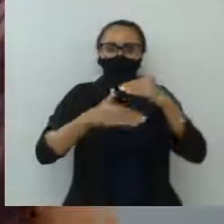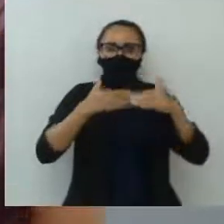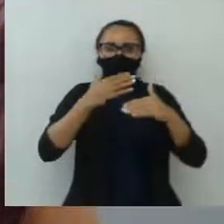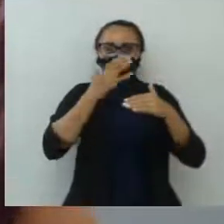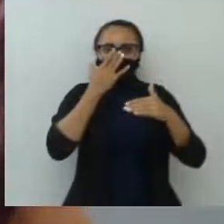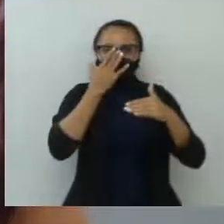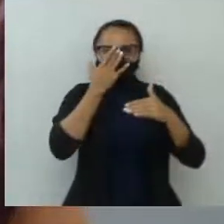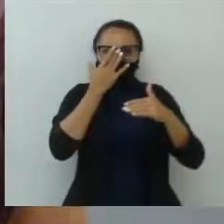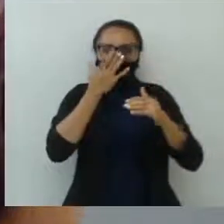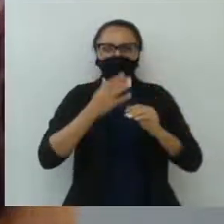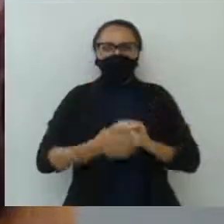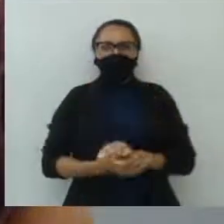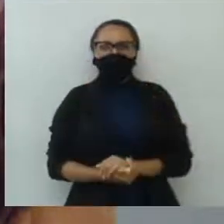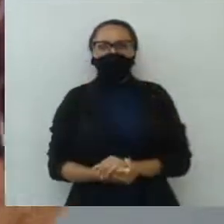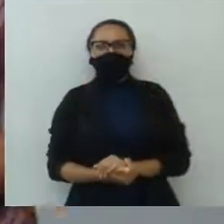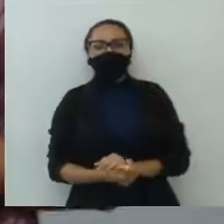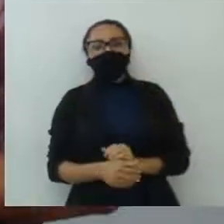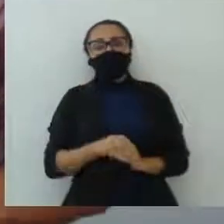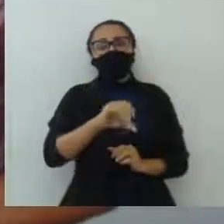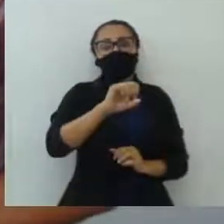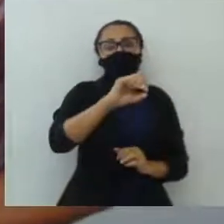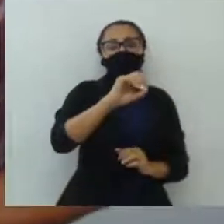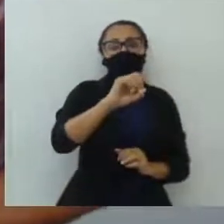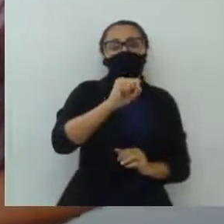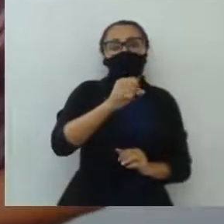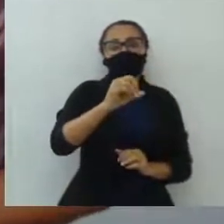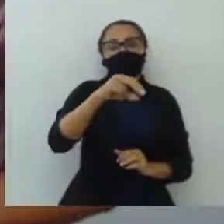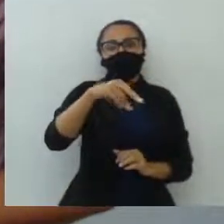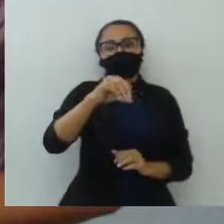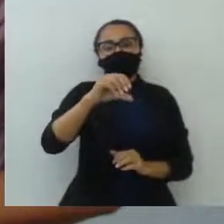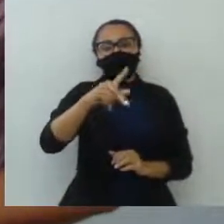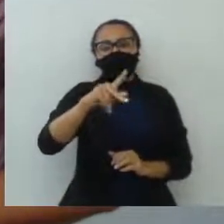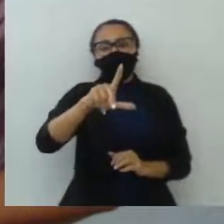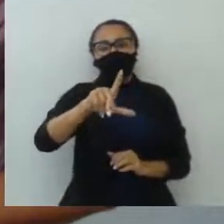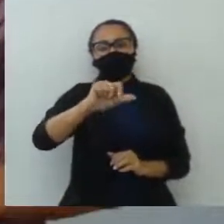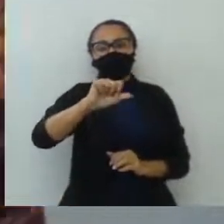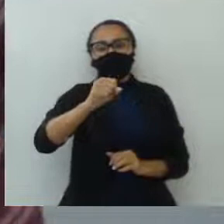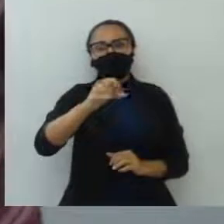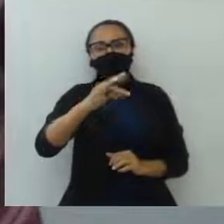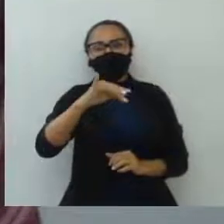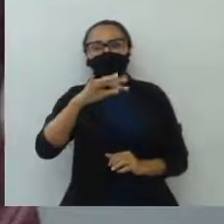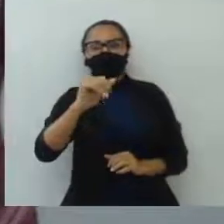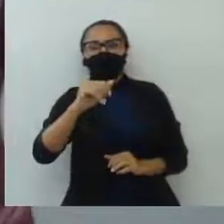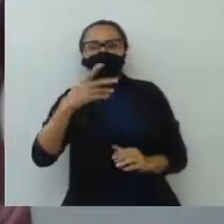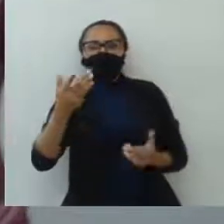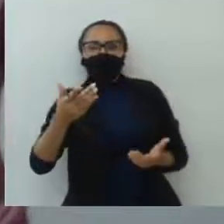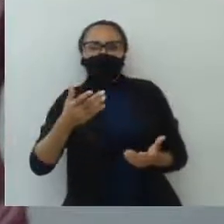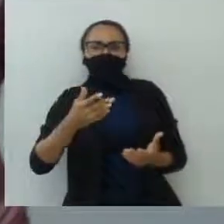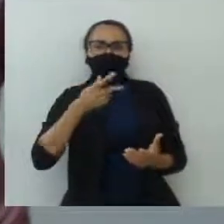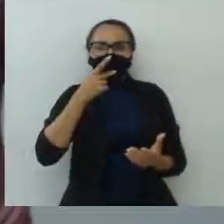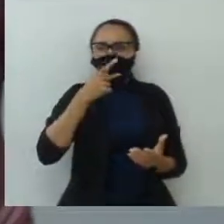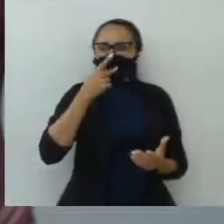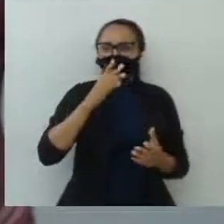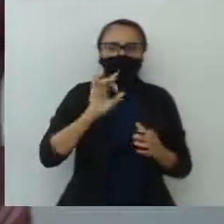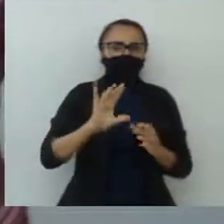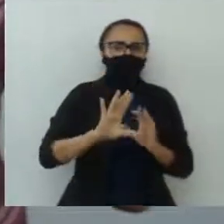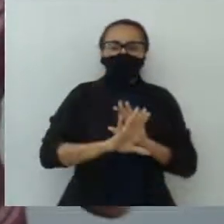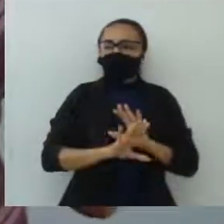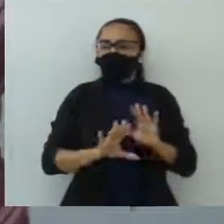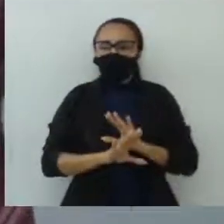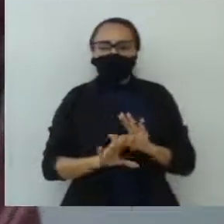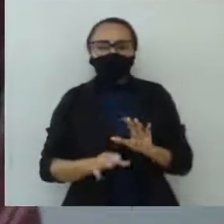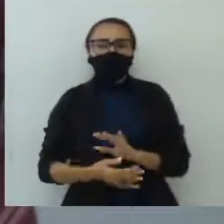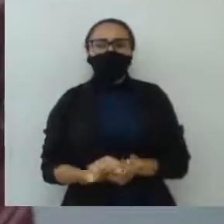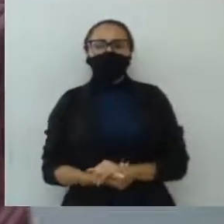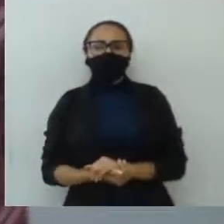daquela narrativa. E a sonoplastia? É só o ator falar, dar o texto, falar, e ter uma música